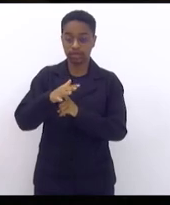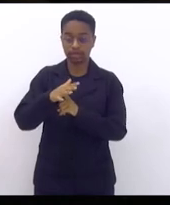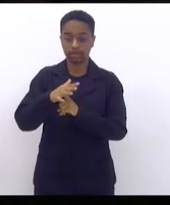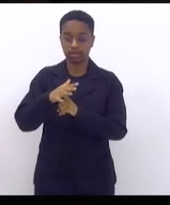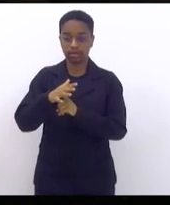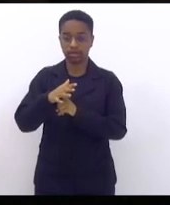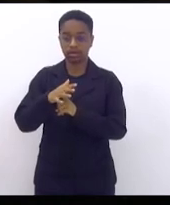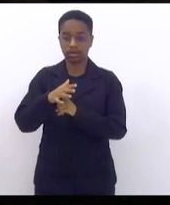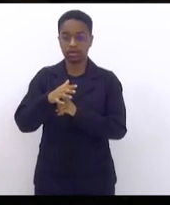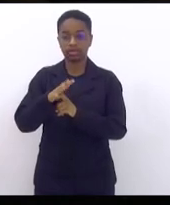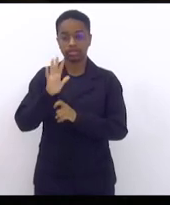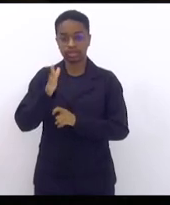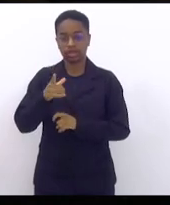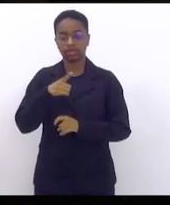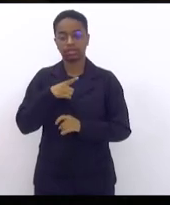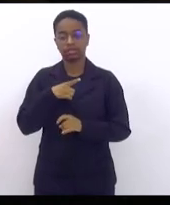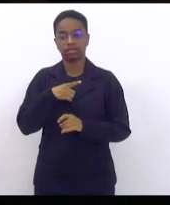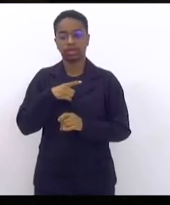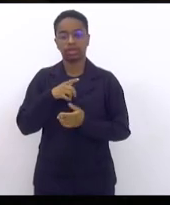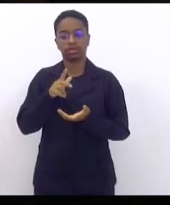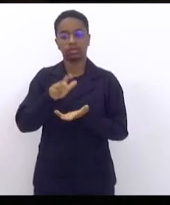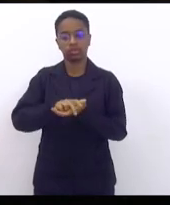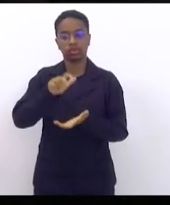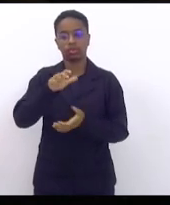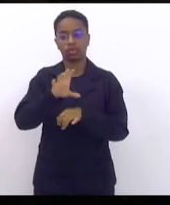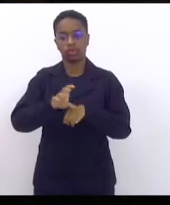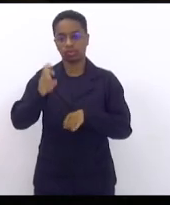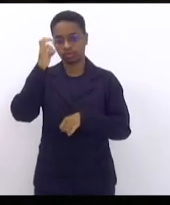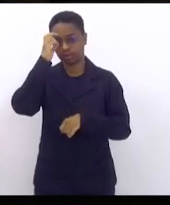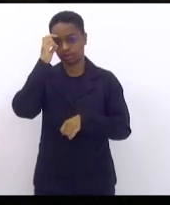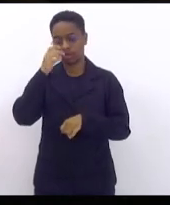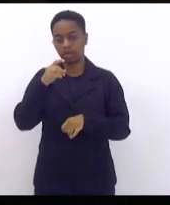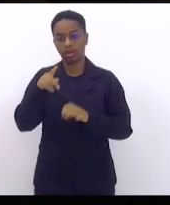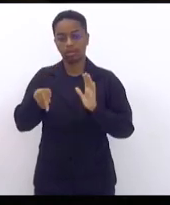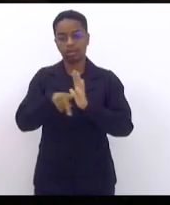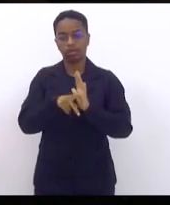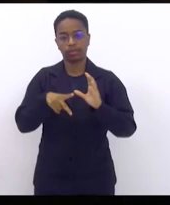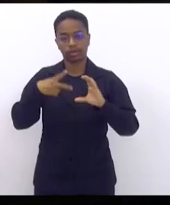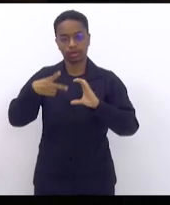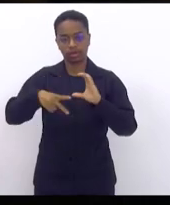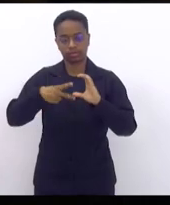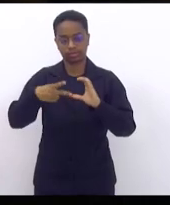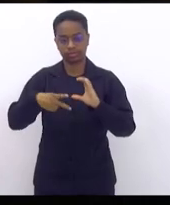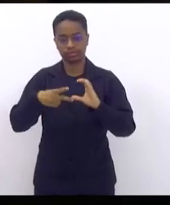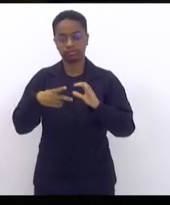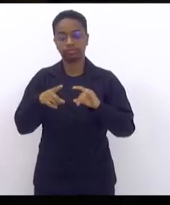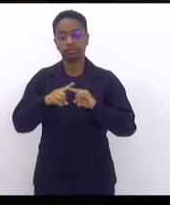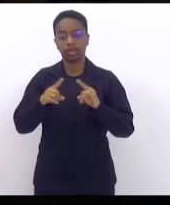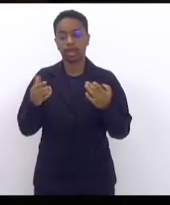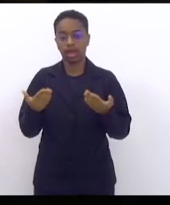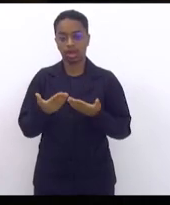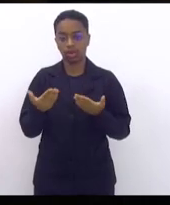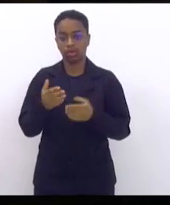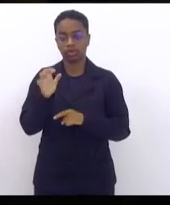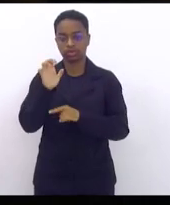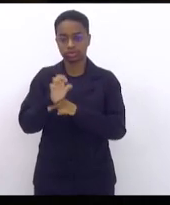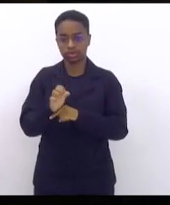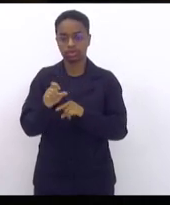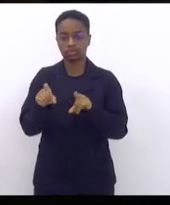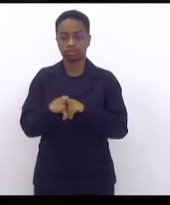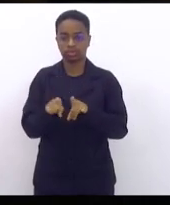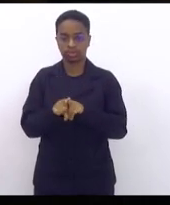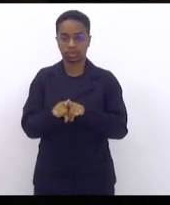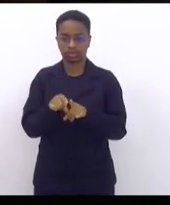um tombamento cultural feito pela Câmara Municipal. E agora o próprio Estado do Rio de